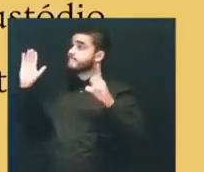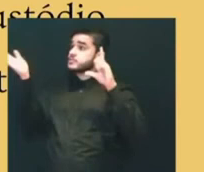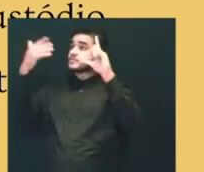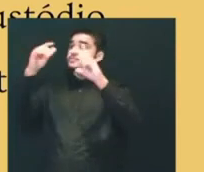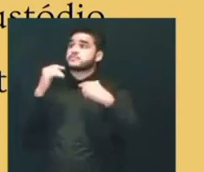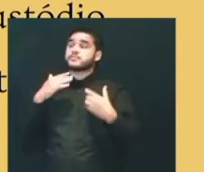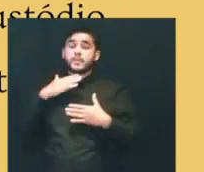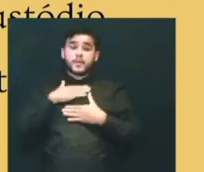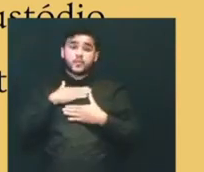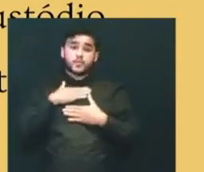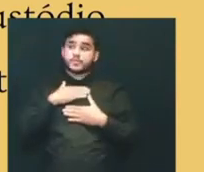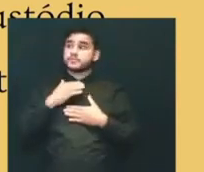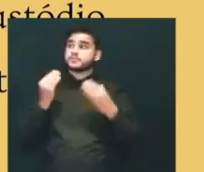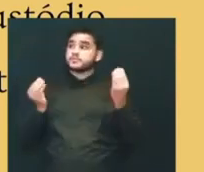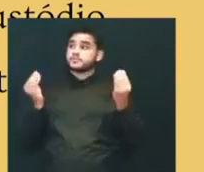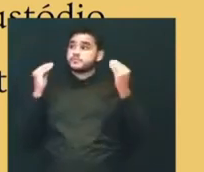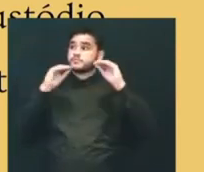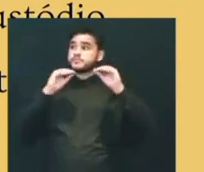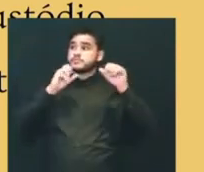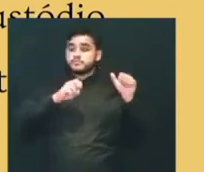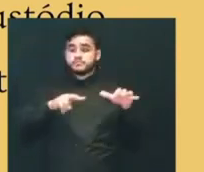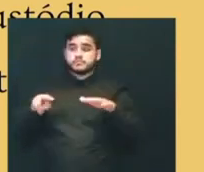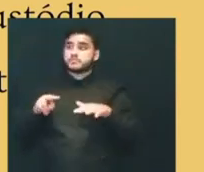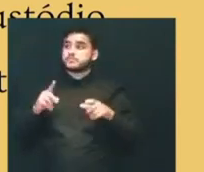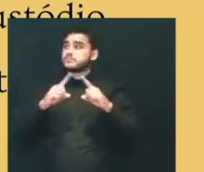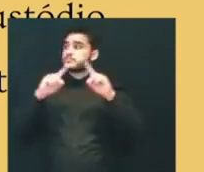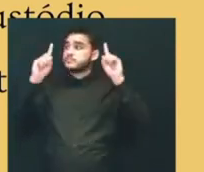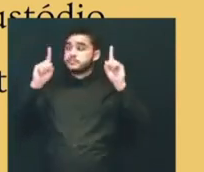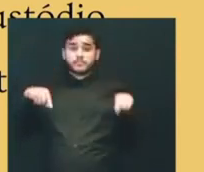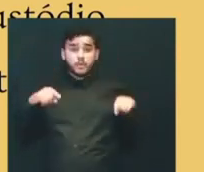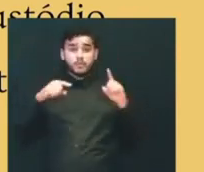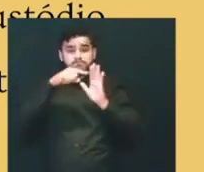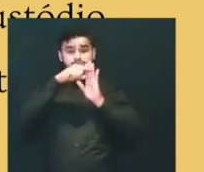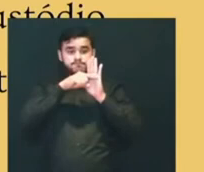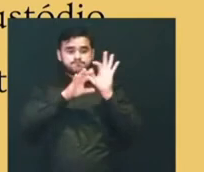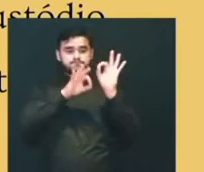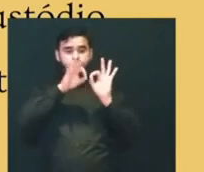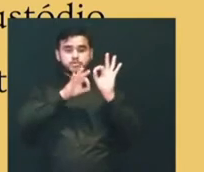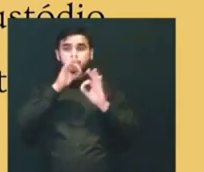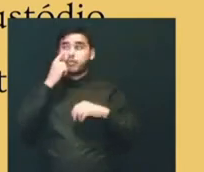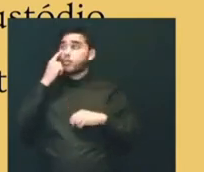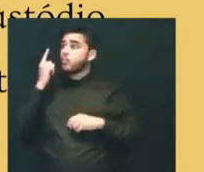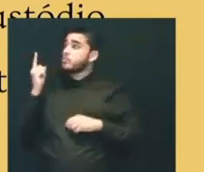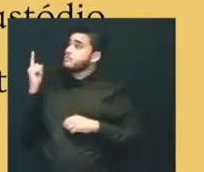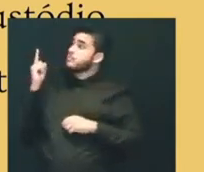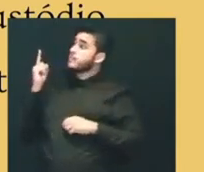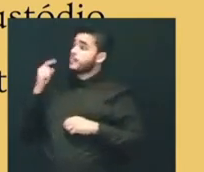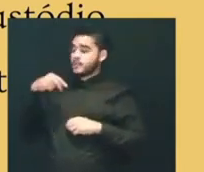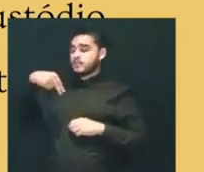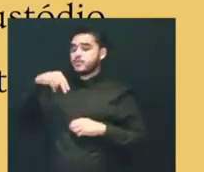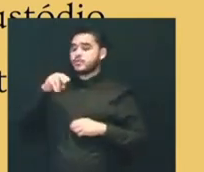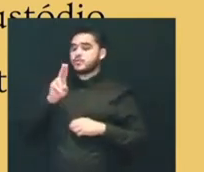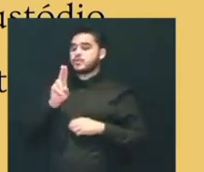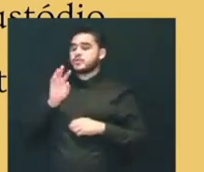vocês que eu estou lançando agora, essa semana, um programa Nutrir a Vida, que é um programa que eu já